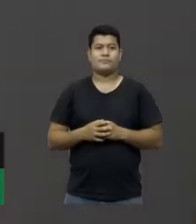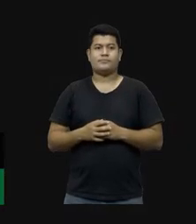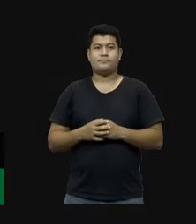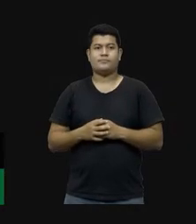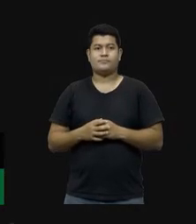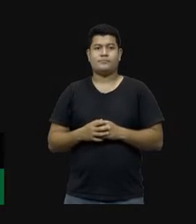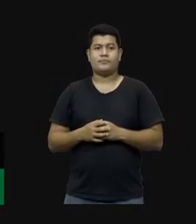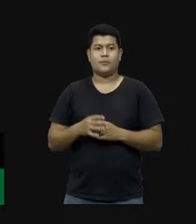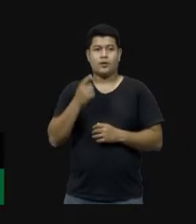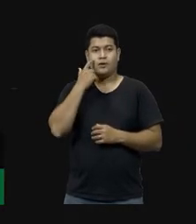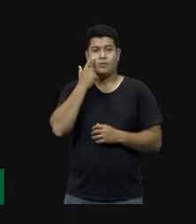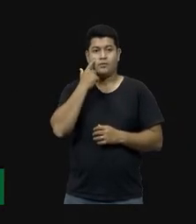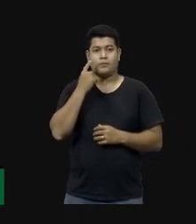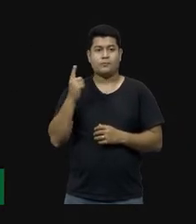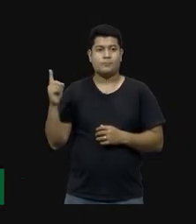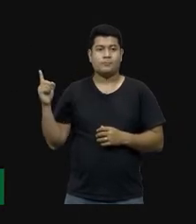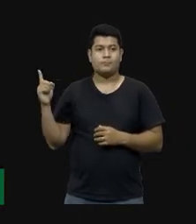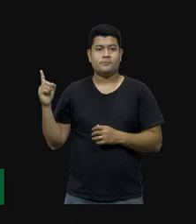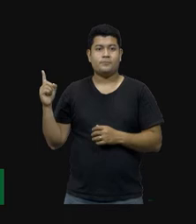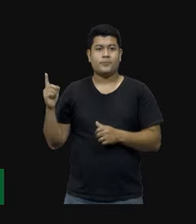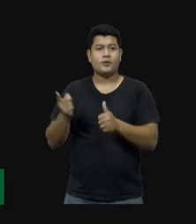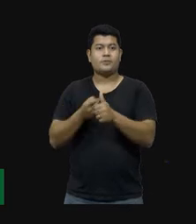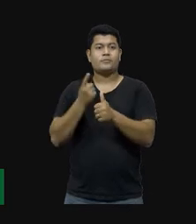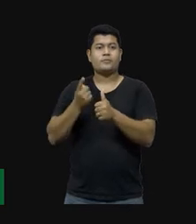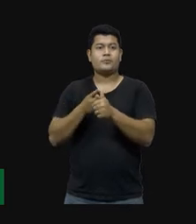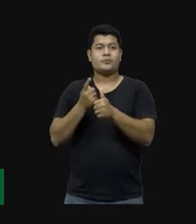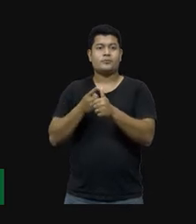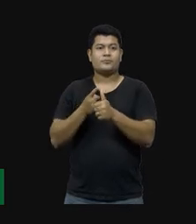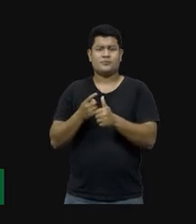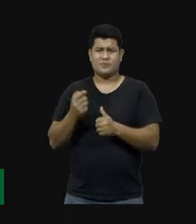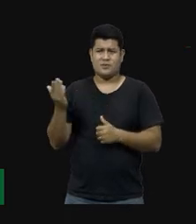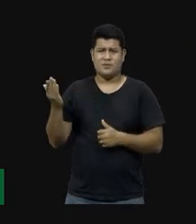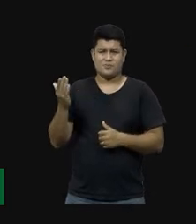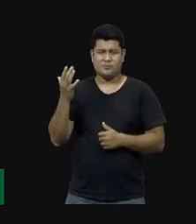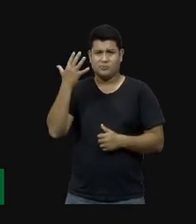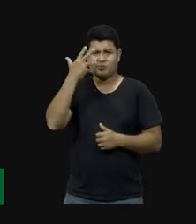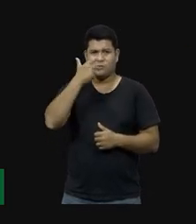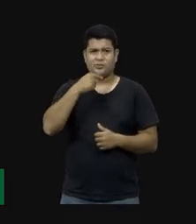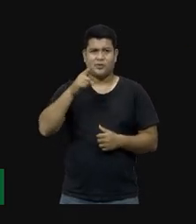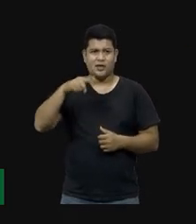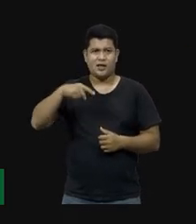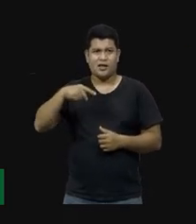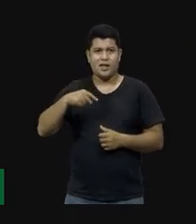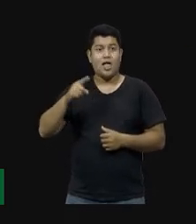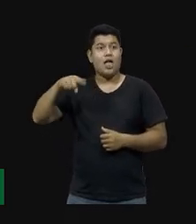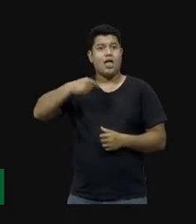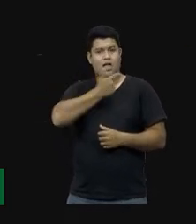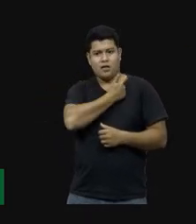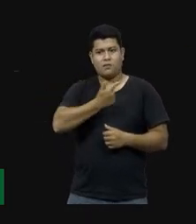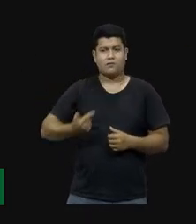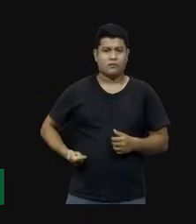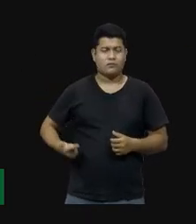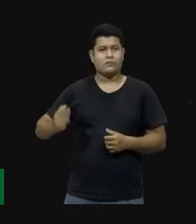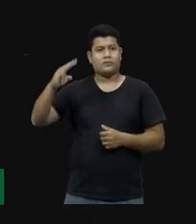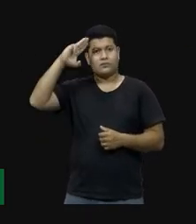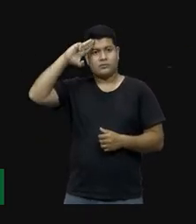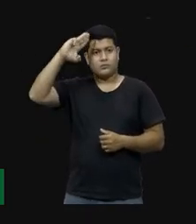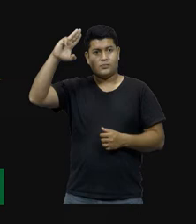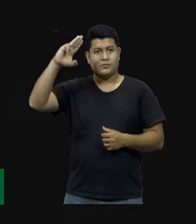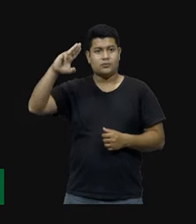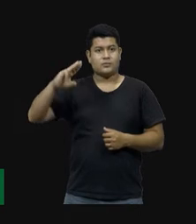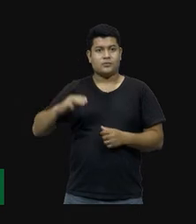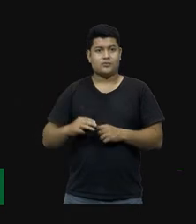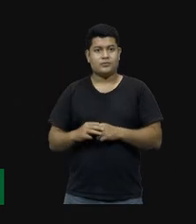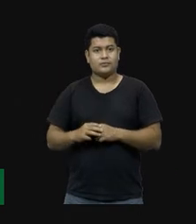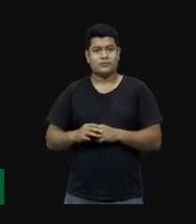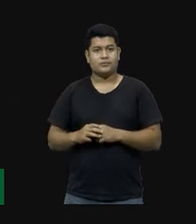aí desse print. Coisa linda, né? Esse é o governador Carlos Moisés,